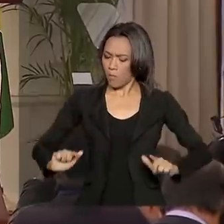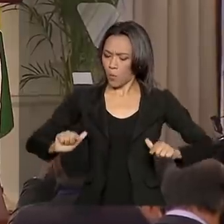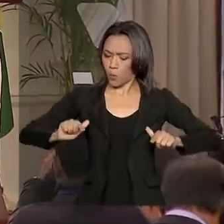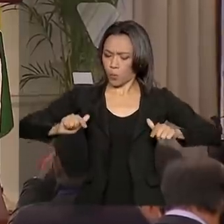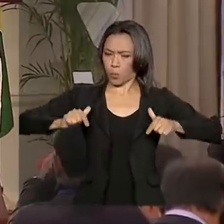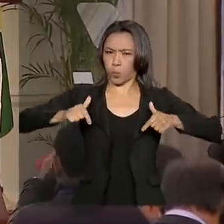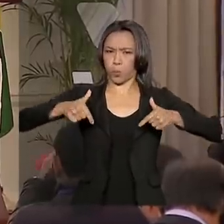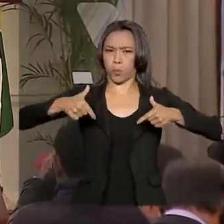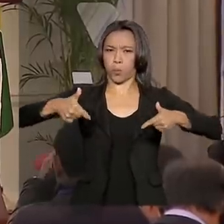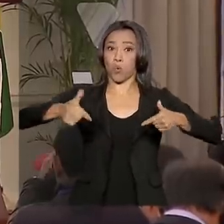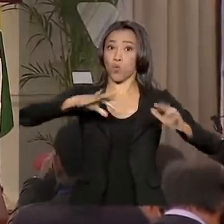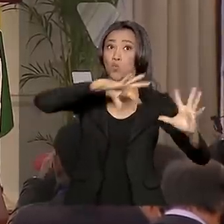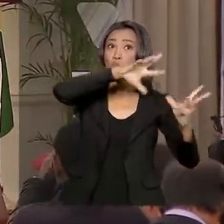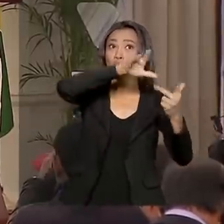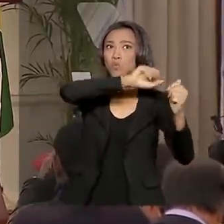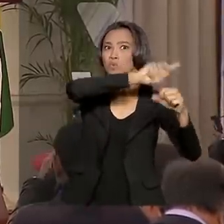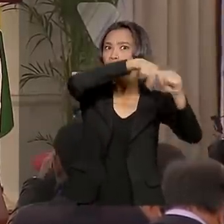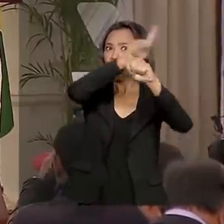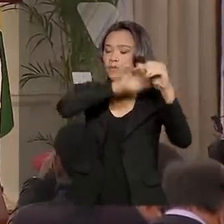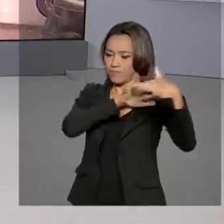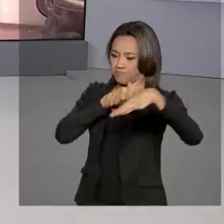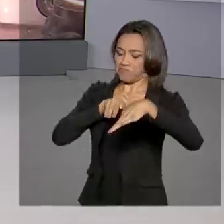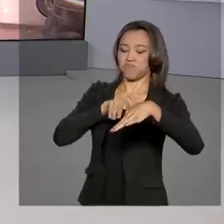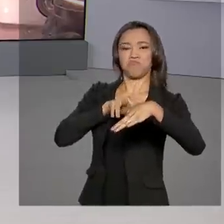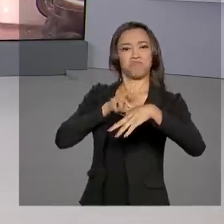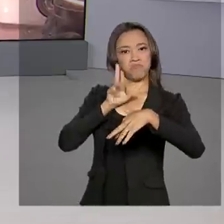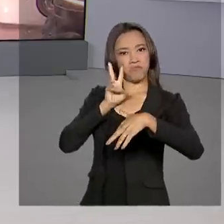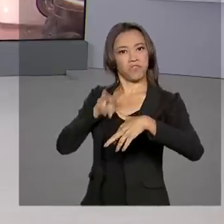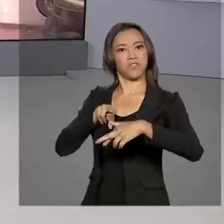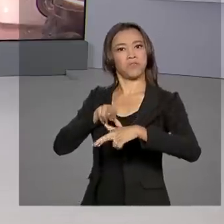mundo olhe de maneira diferente para nós.